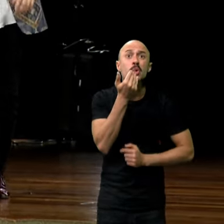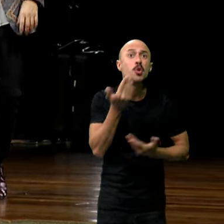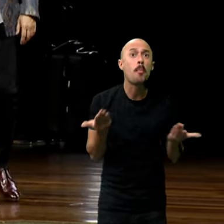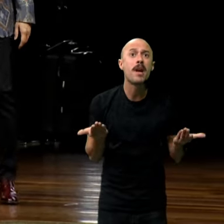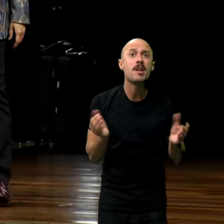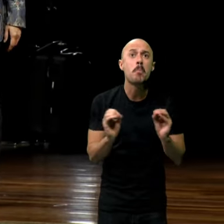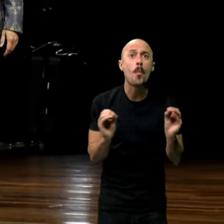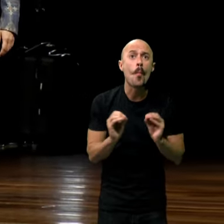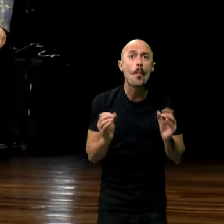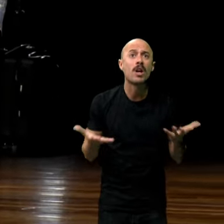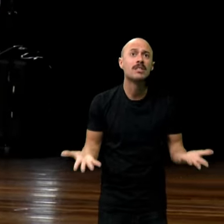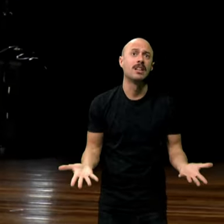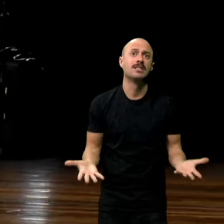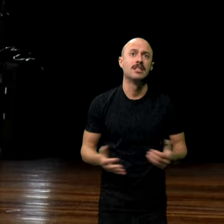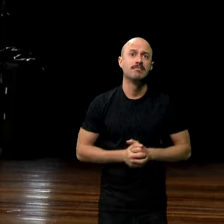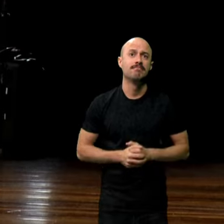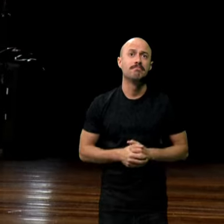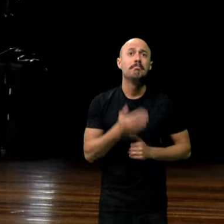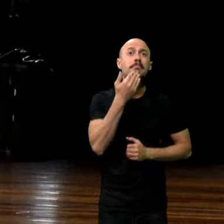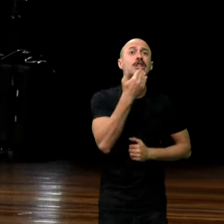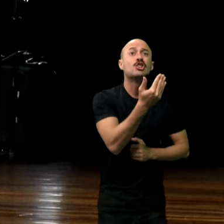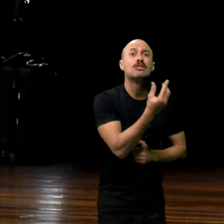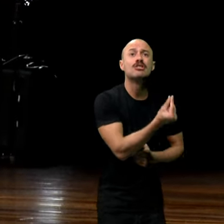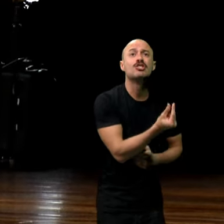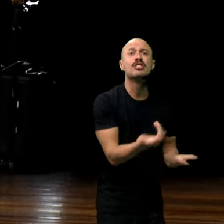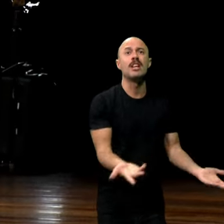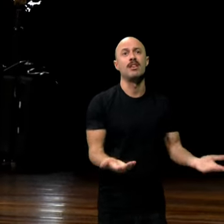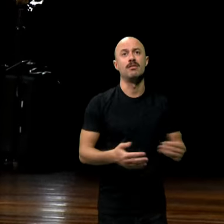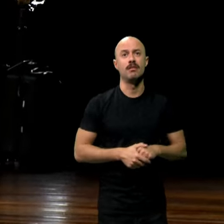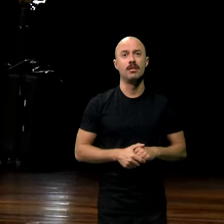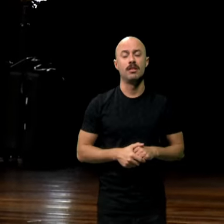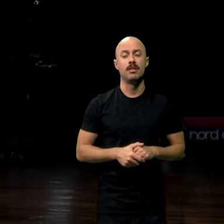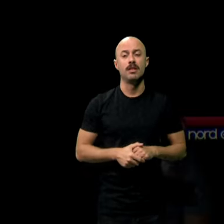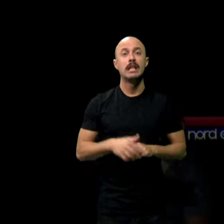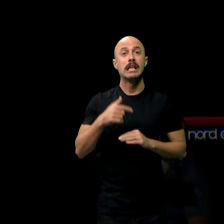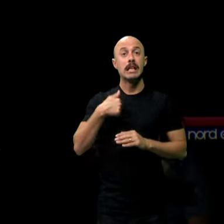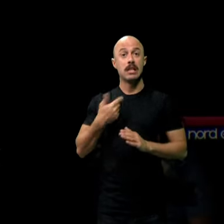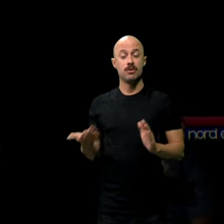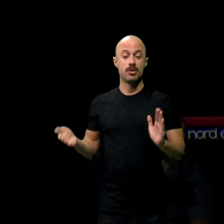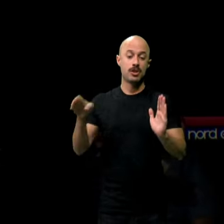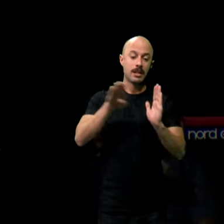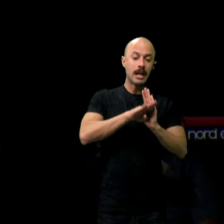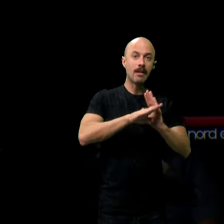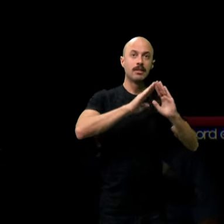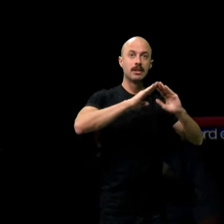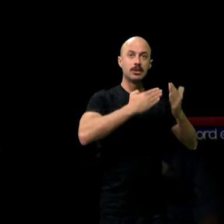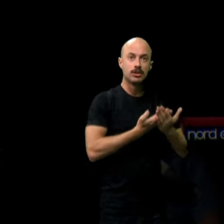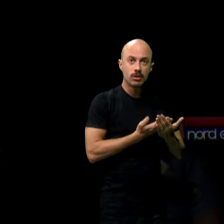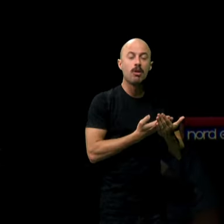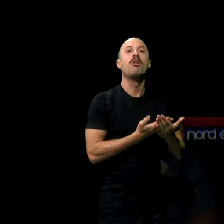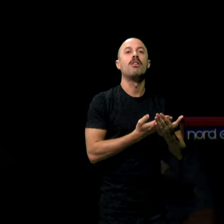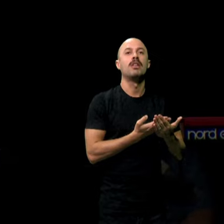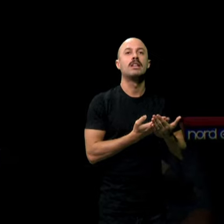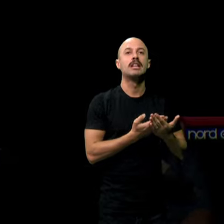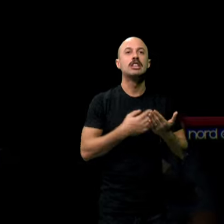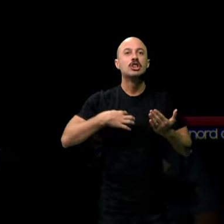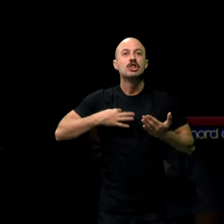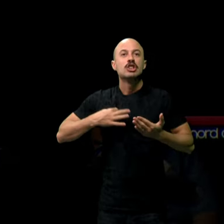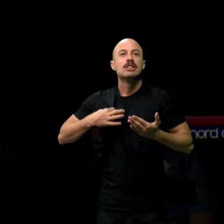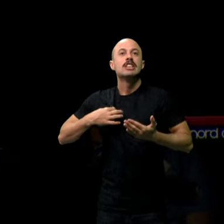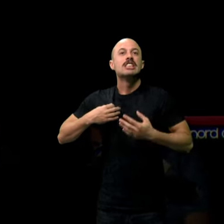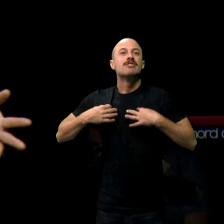Quantas vezes tive que chegar no colégio com cheiro de fumaça, porque não tínhamos nem para querosene,